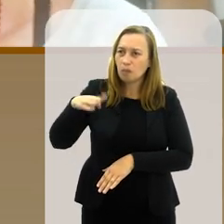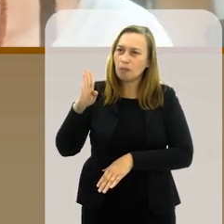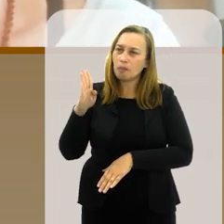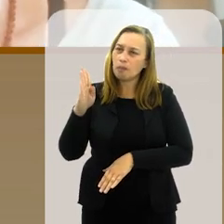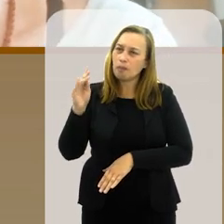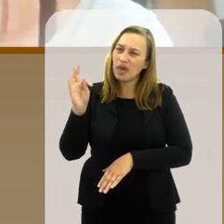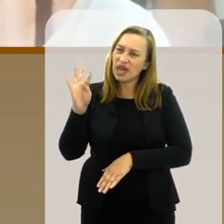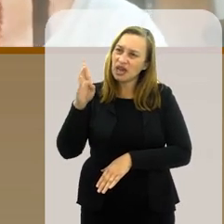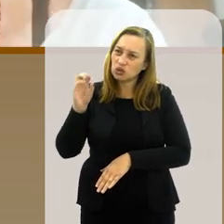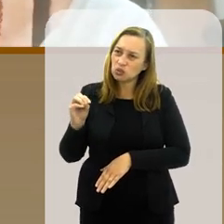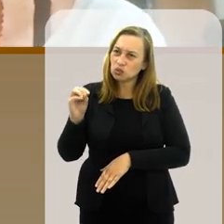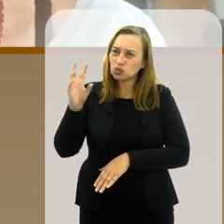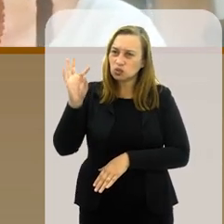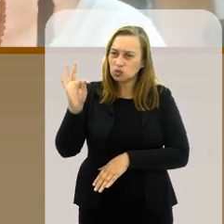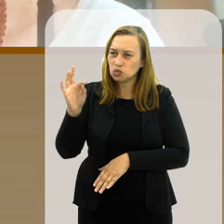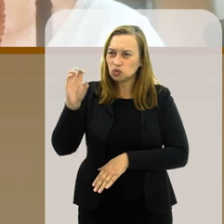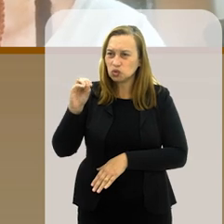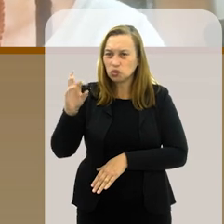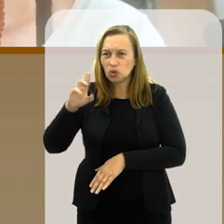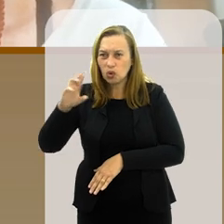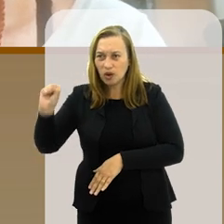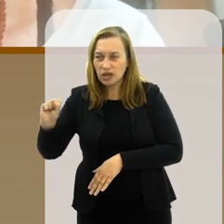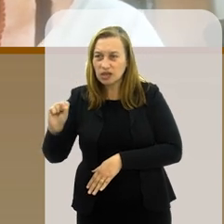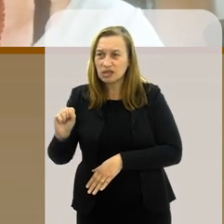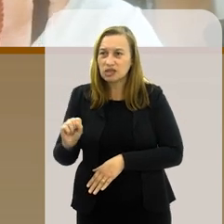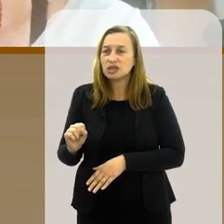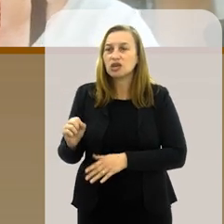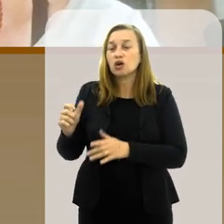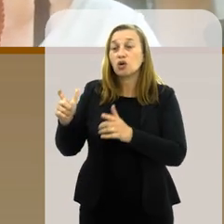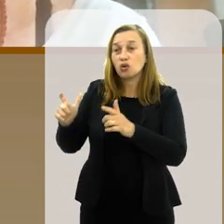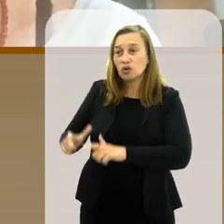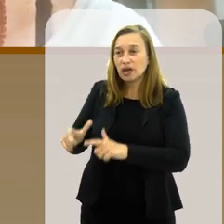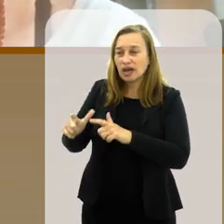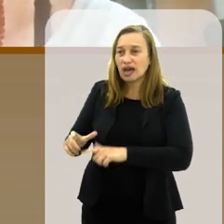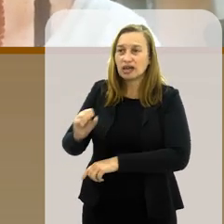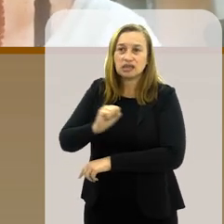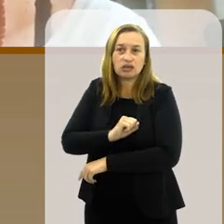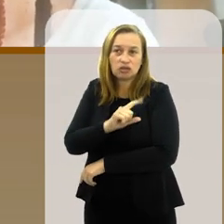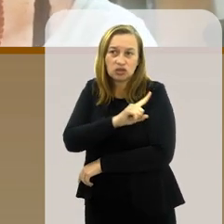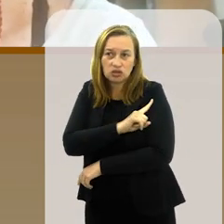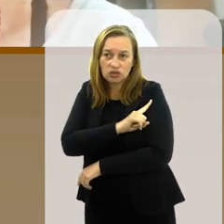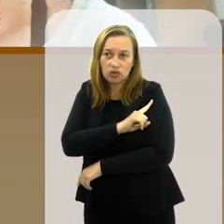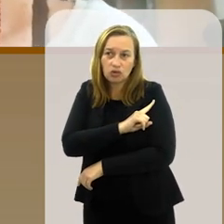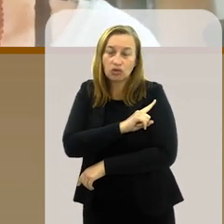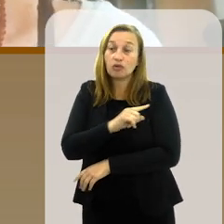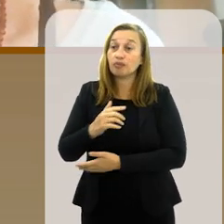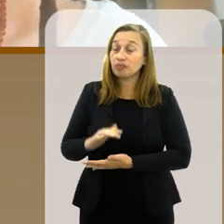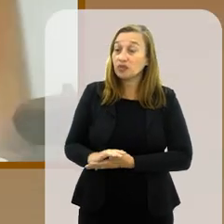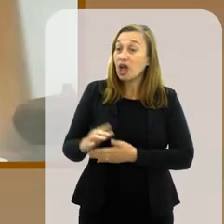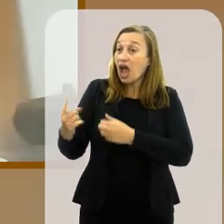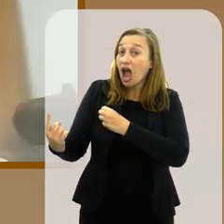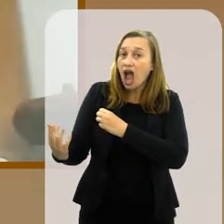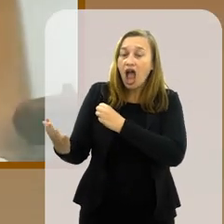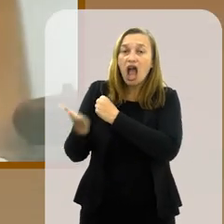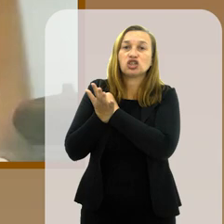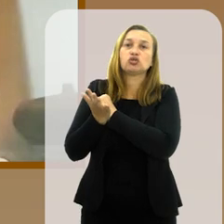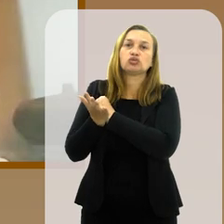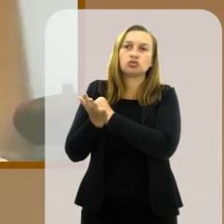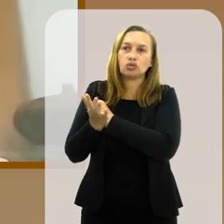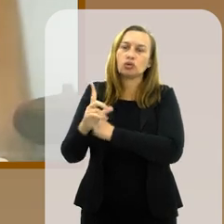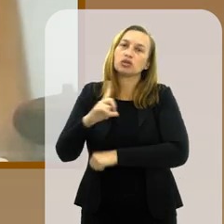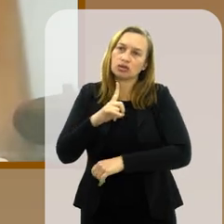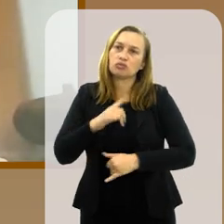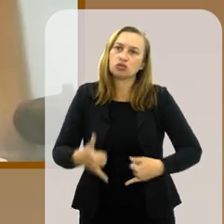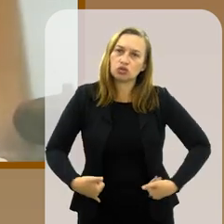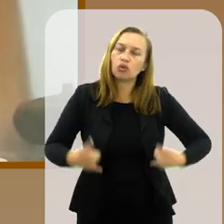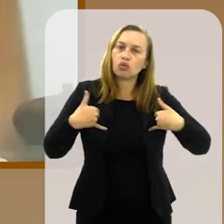Gonçalo e eu sempre ressalto que ele é um hospital de extrema excelência, o que faz com que nós, brasileiros,